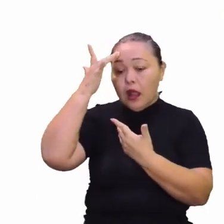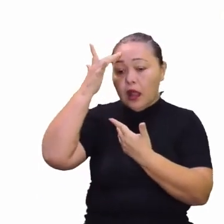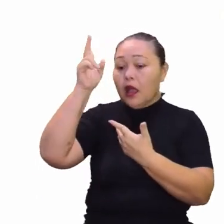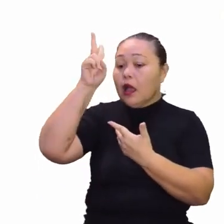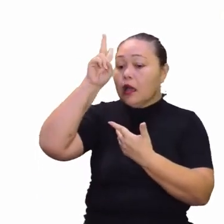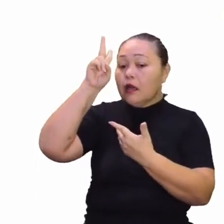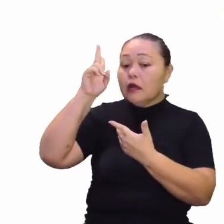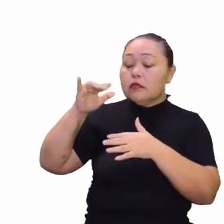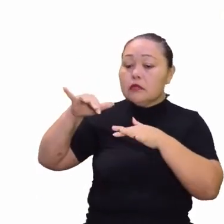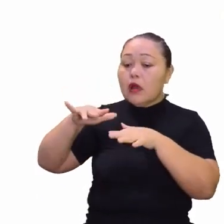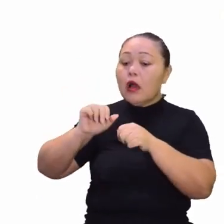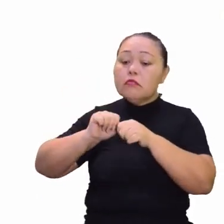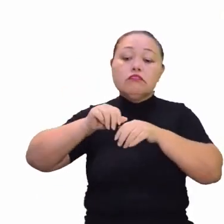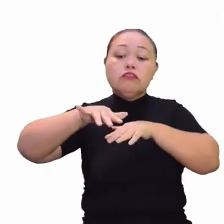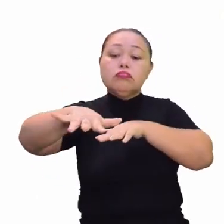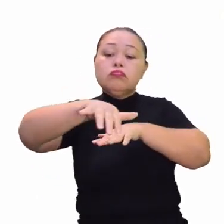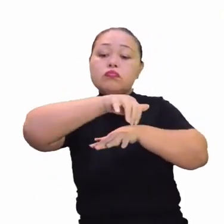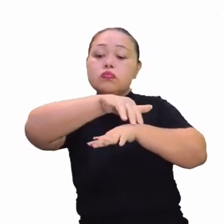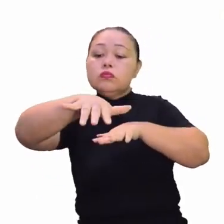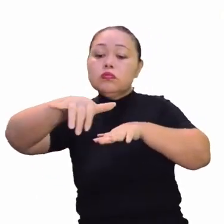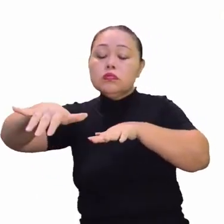têm que lembrar o seguinte, que foram espalhados